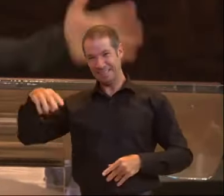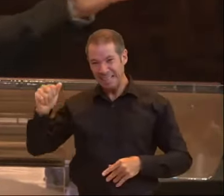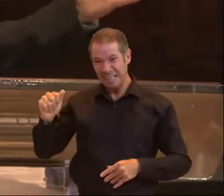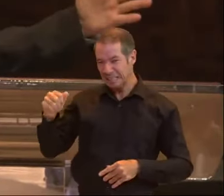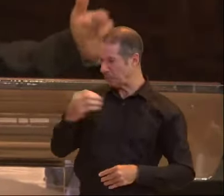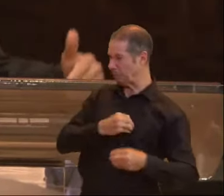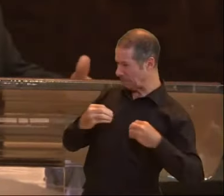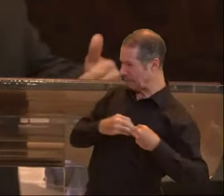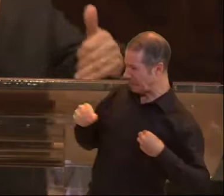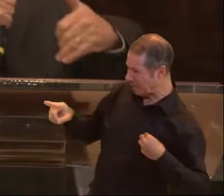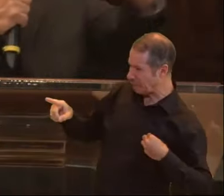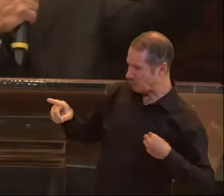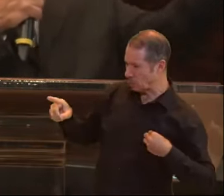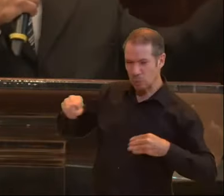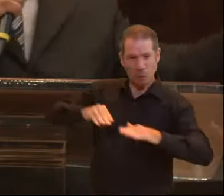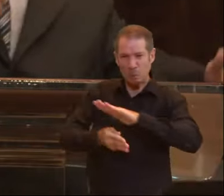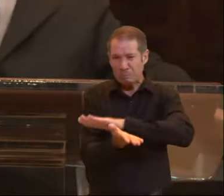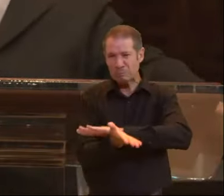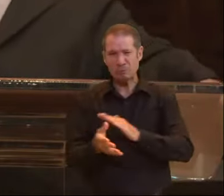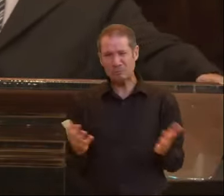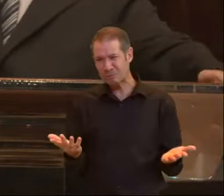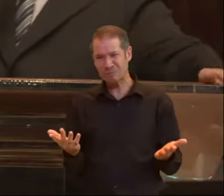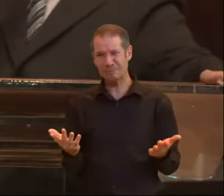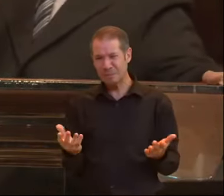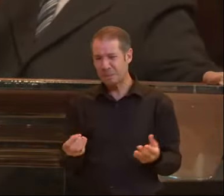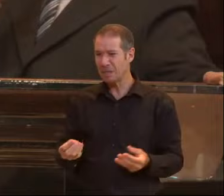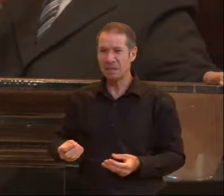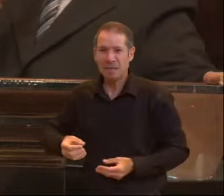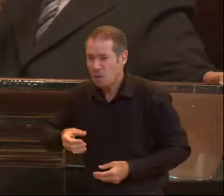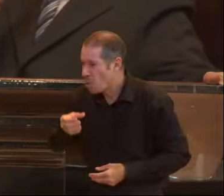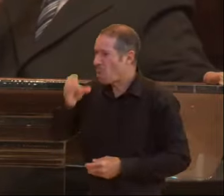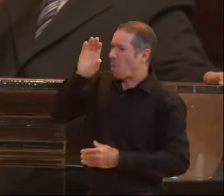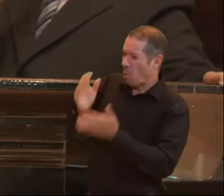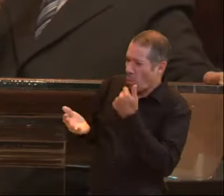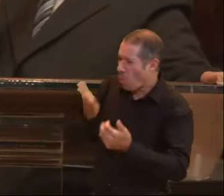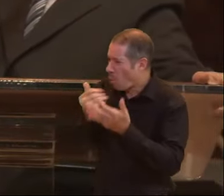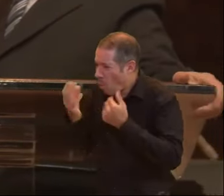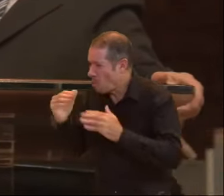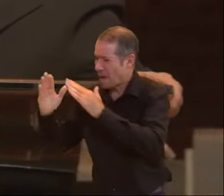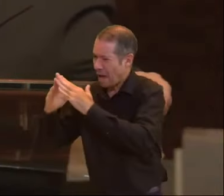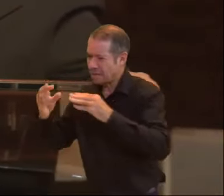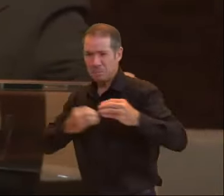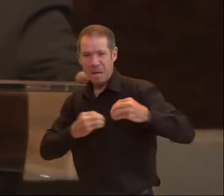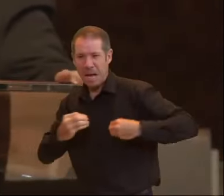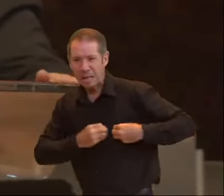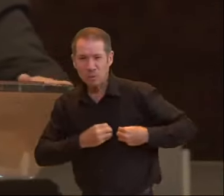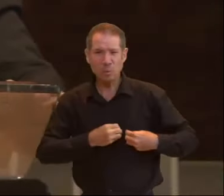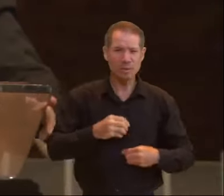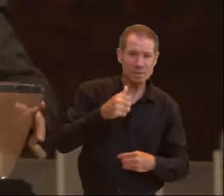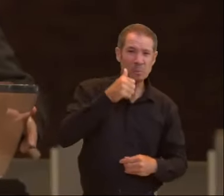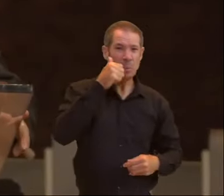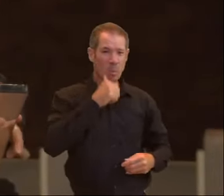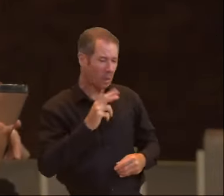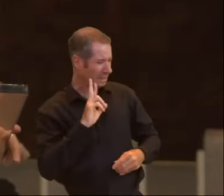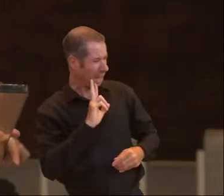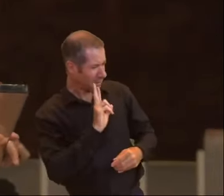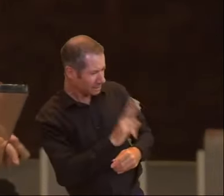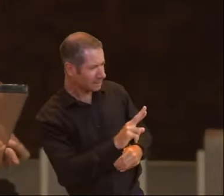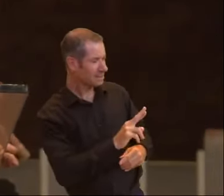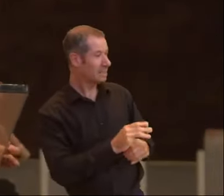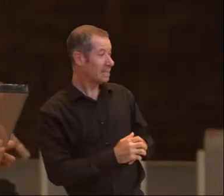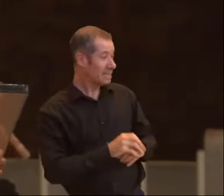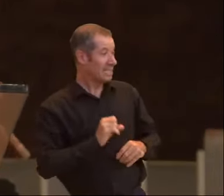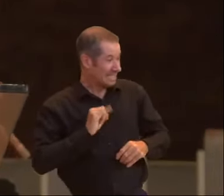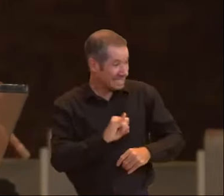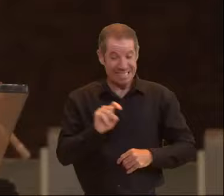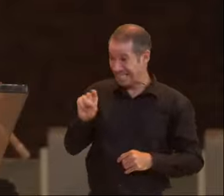pecador, come com os comilões, bebe na casa dos pecadores. Eu creio que ela diria assim: olha, se